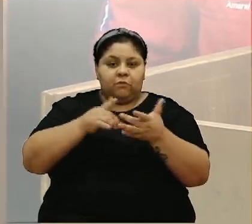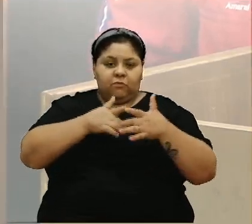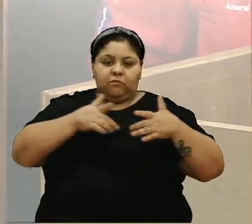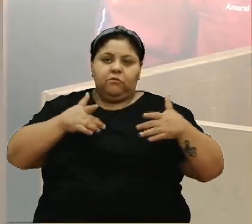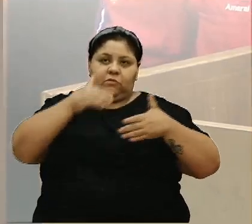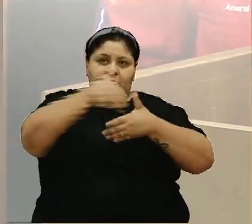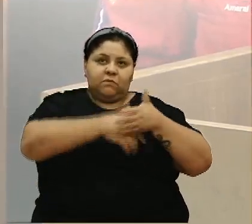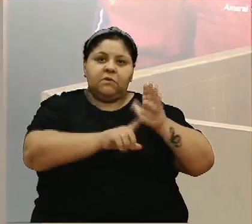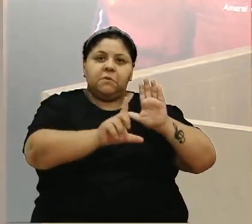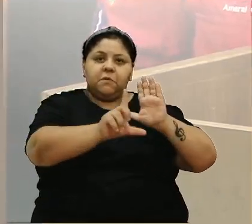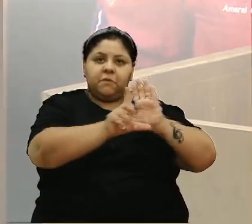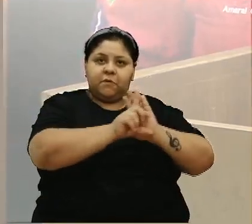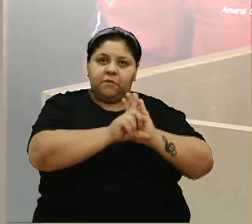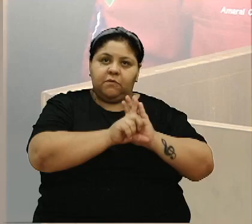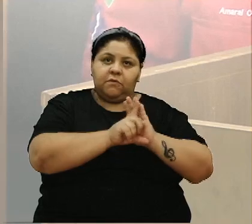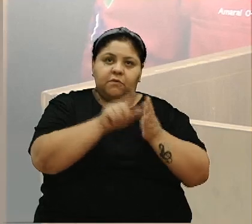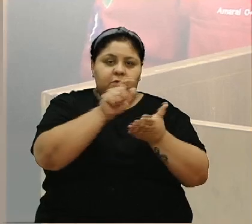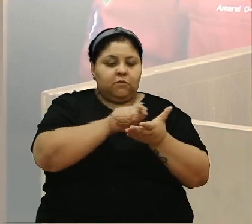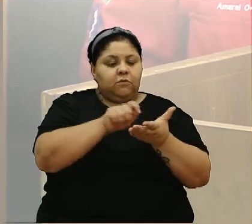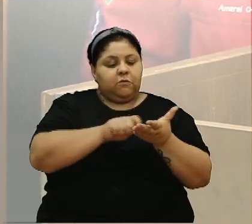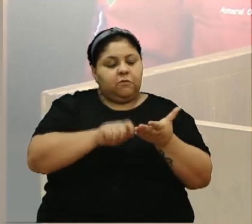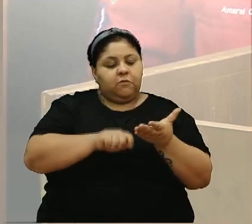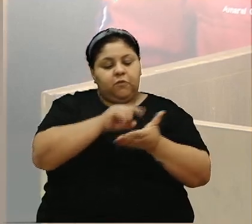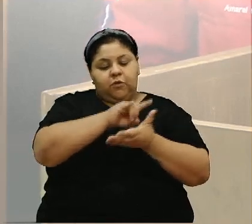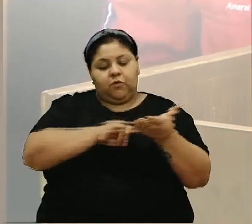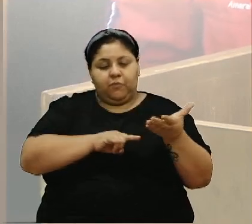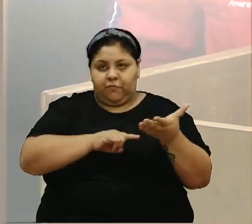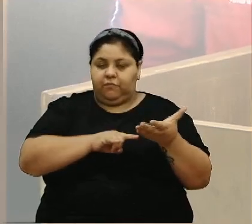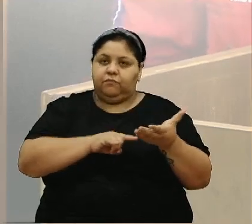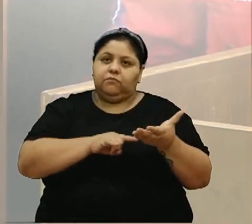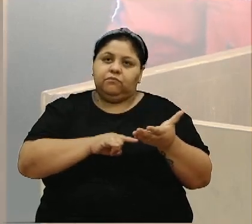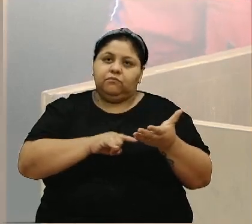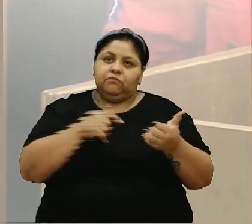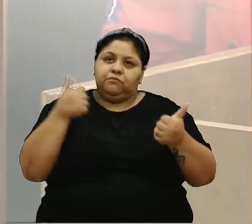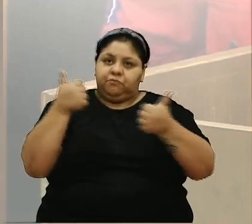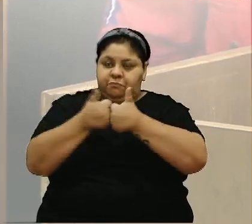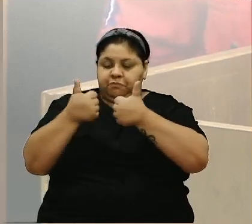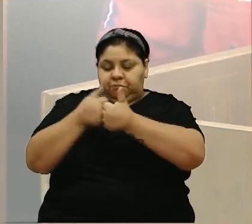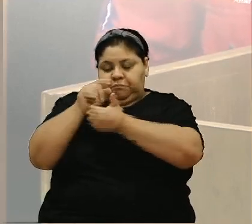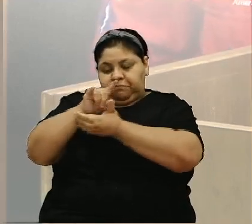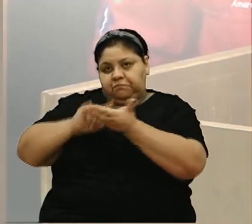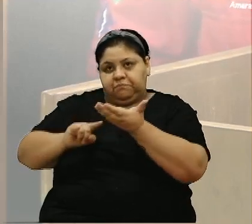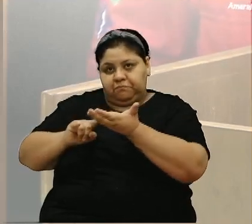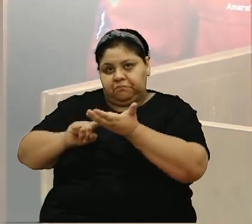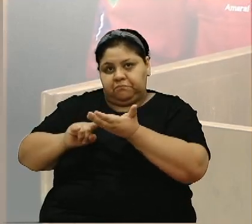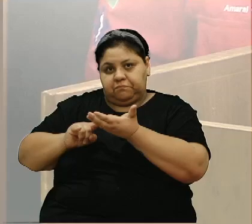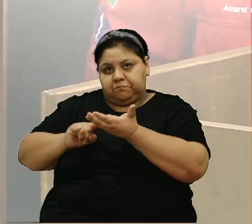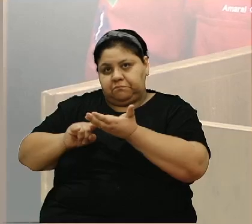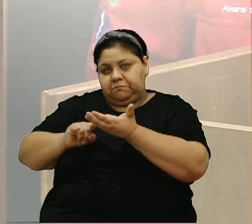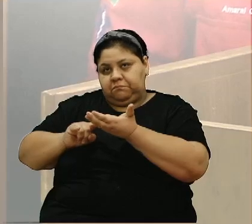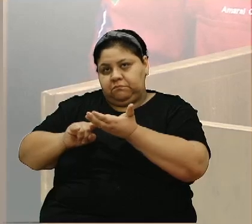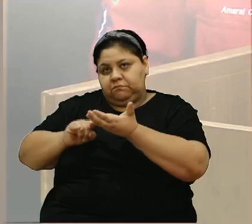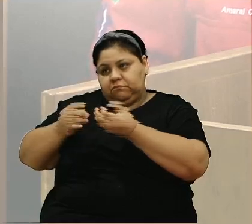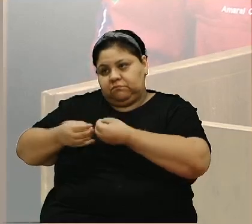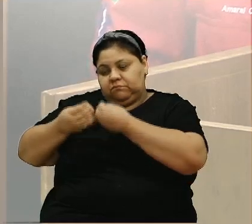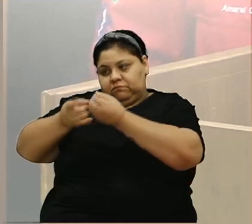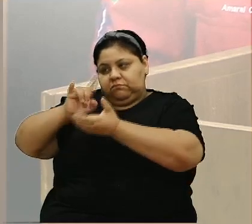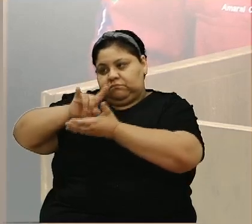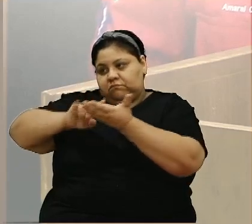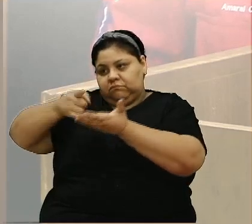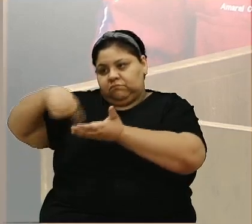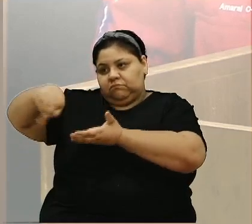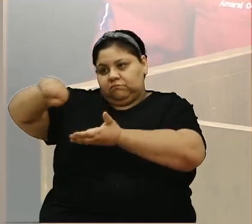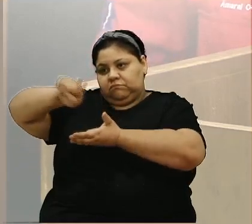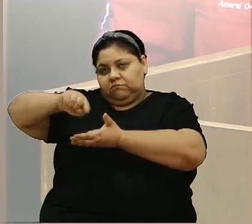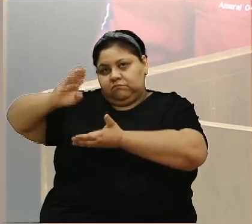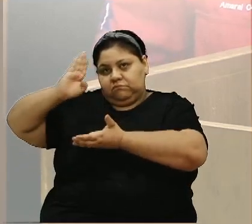dentro da lei, então preenche toda essa documentação, e junto com essa documentação dos termos voluntários, vai toda a documentação nossa do